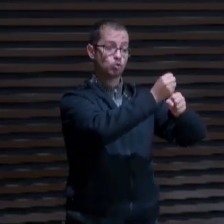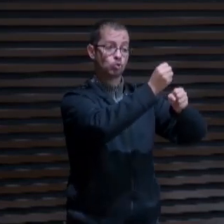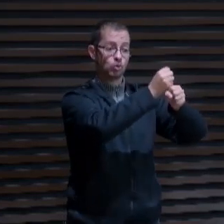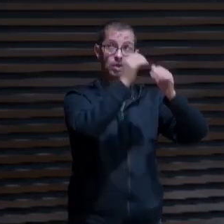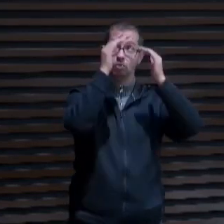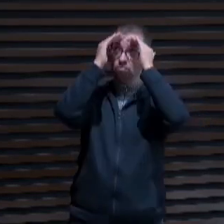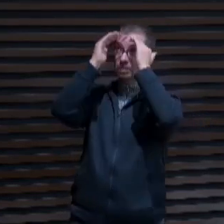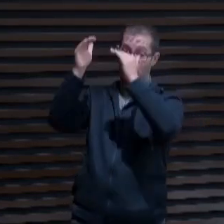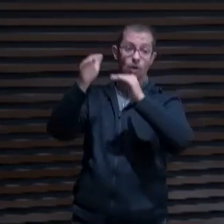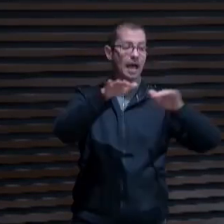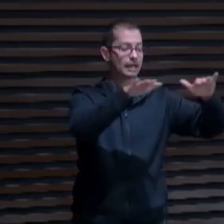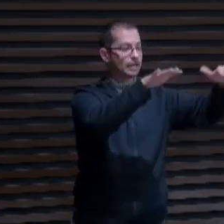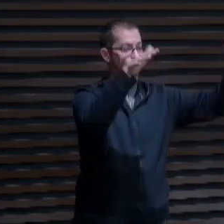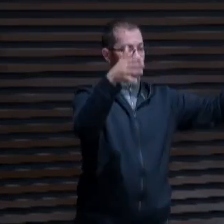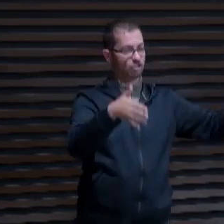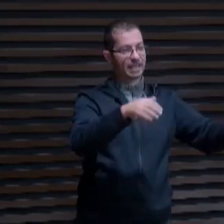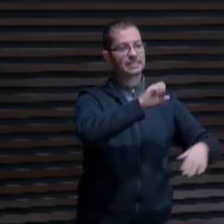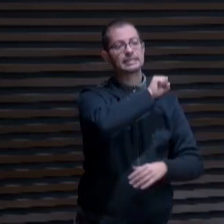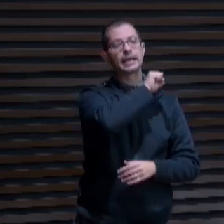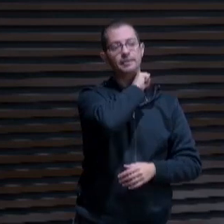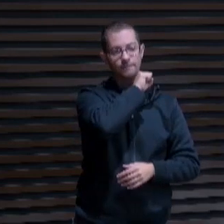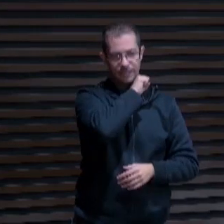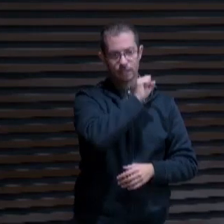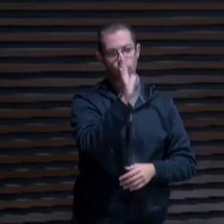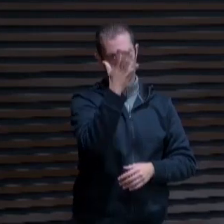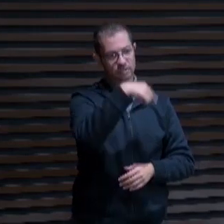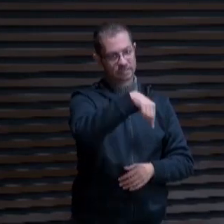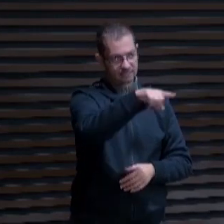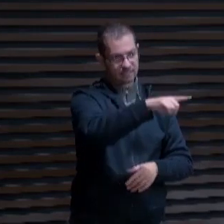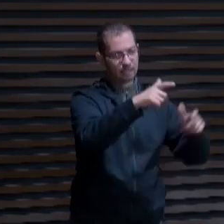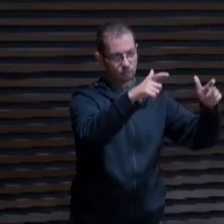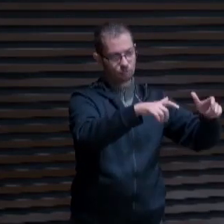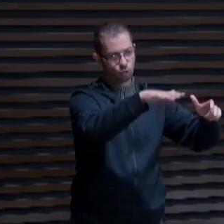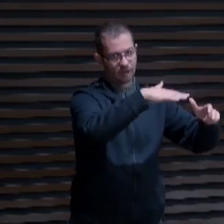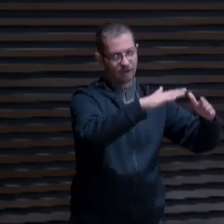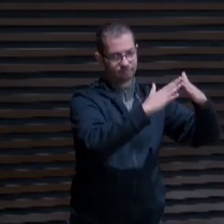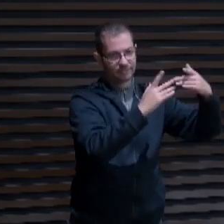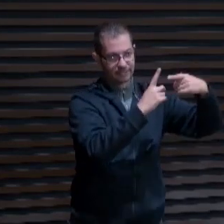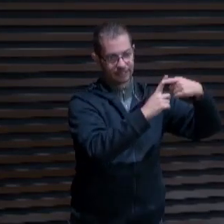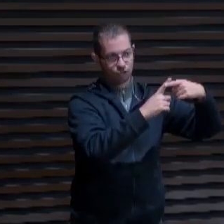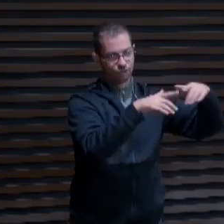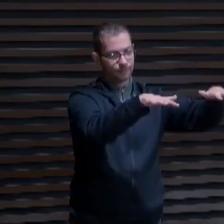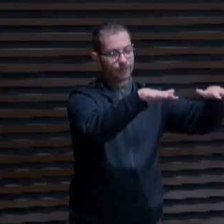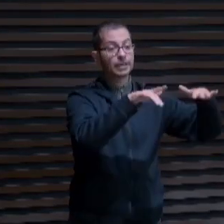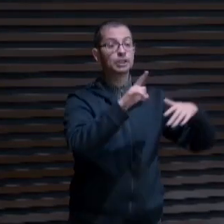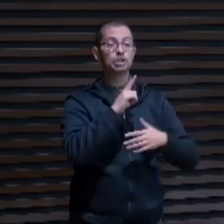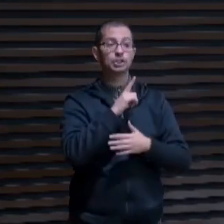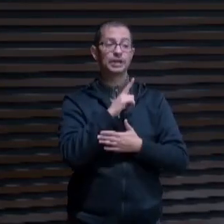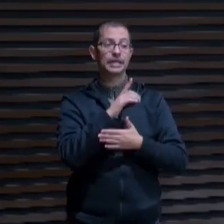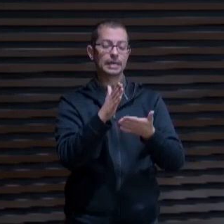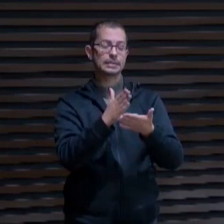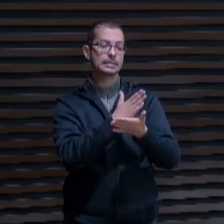os sacrifícios que eram oferecidos regularmente pelos sacerdotes. Havia separação entre